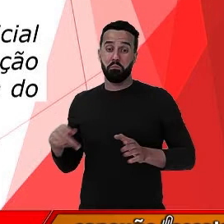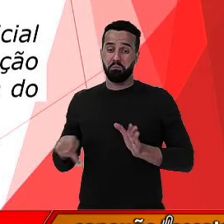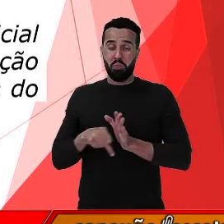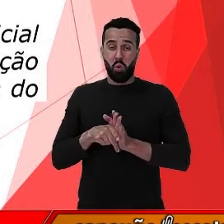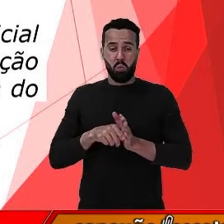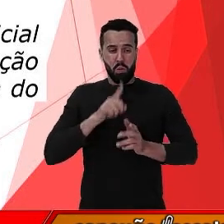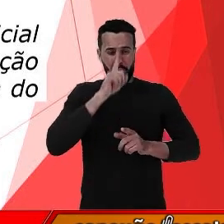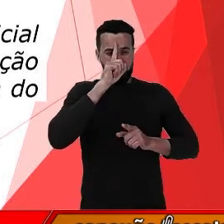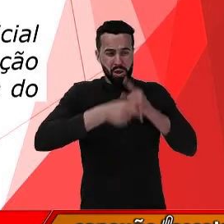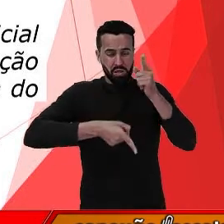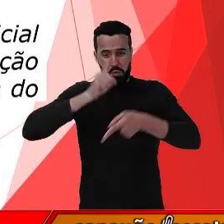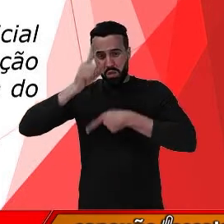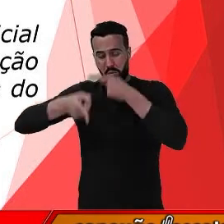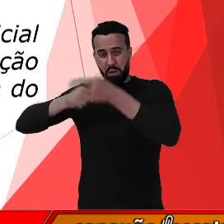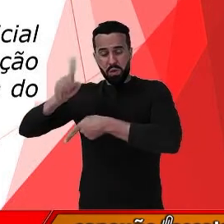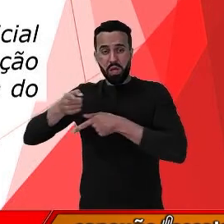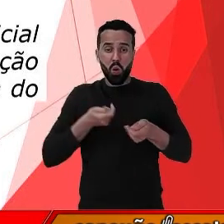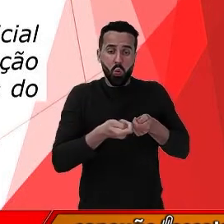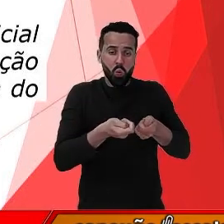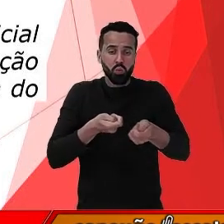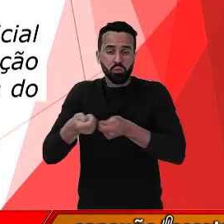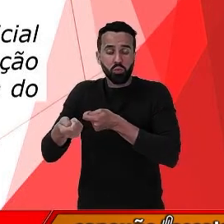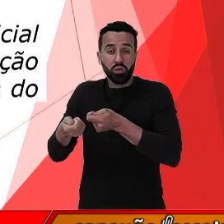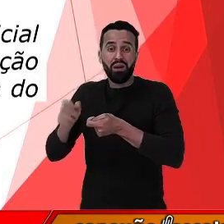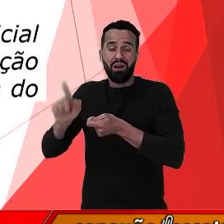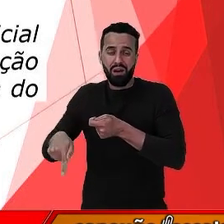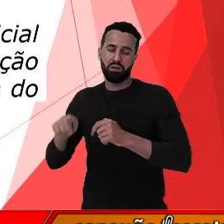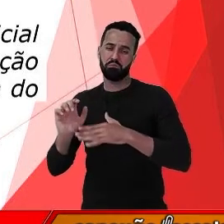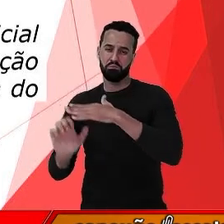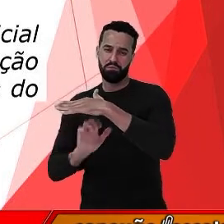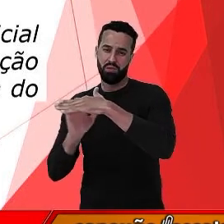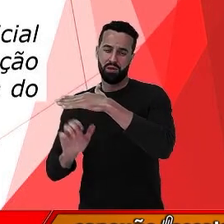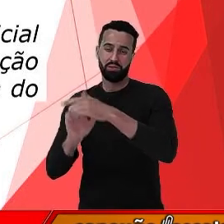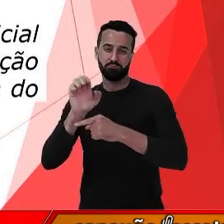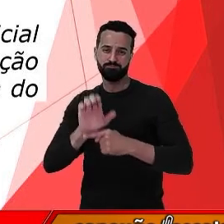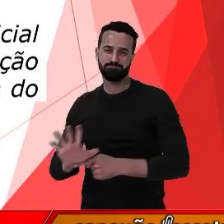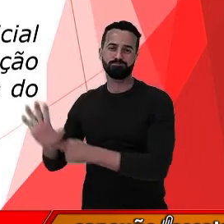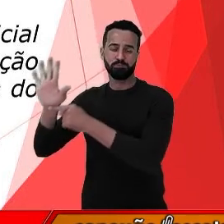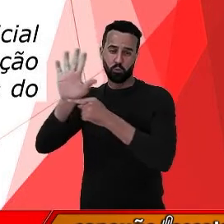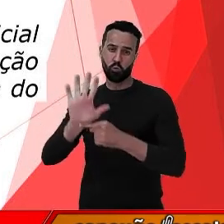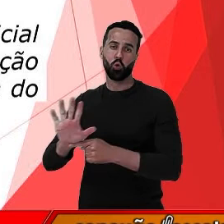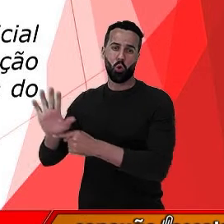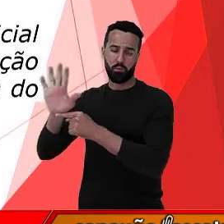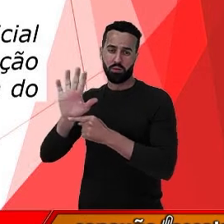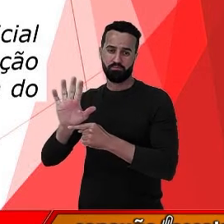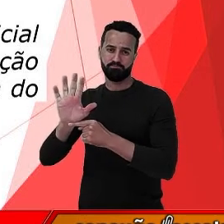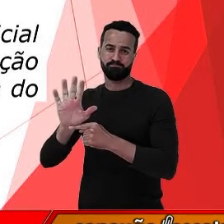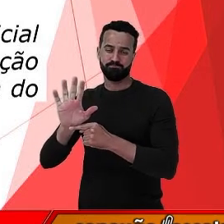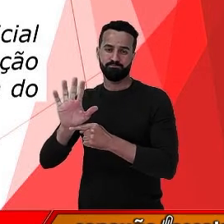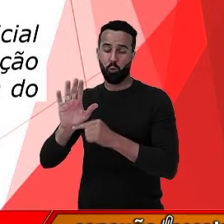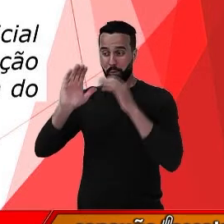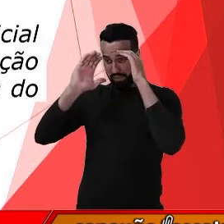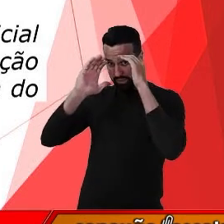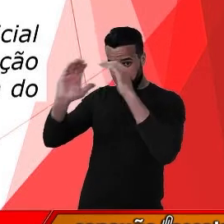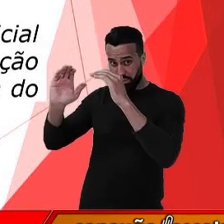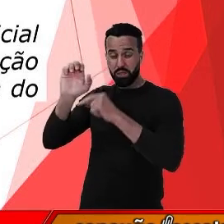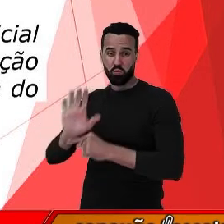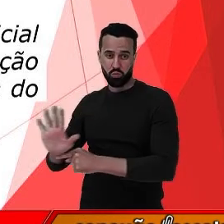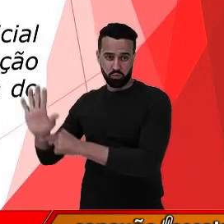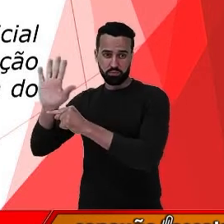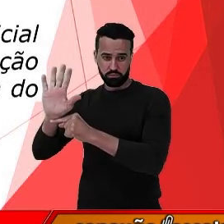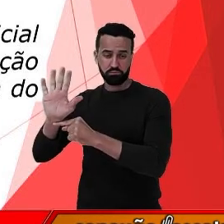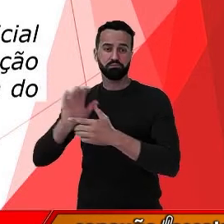de empresas europeias, atendendo os interesses do mercado europeu. Um geógrafo,